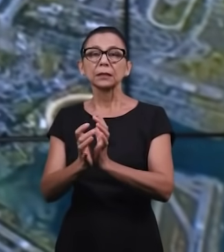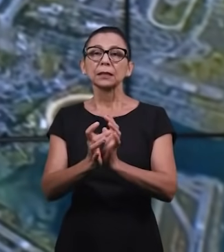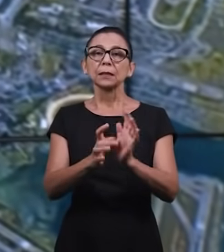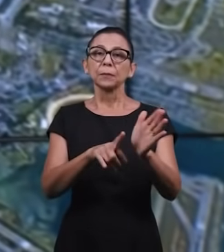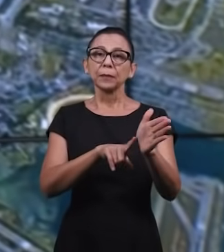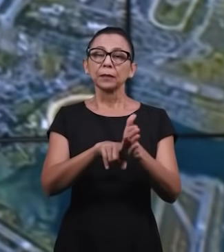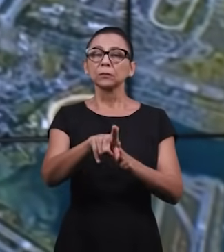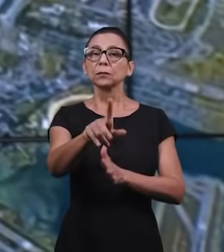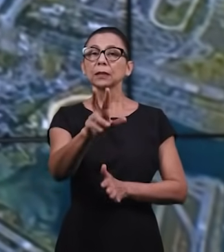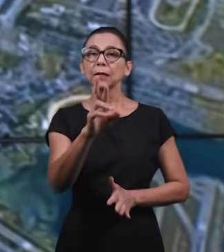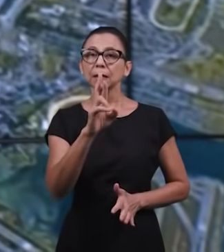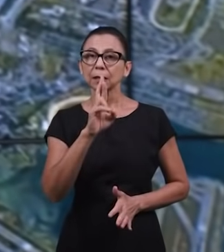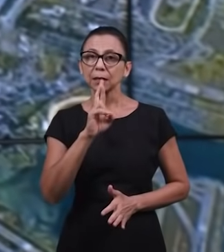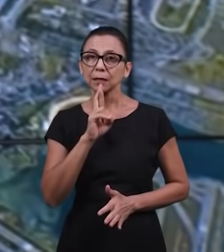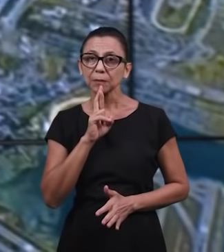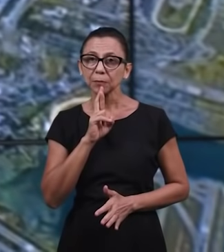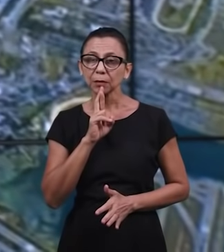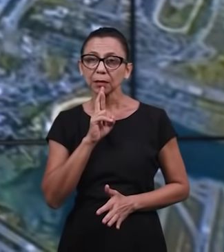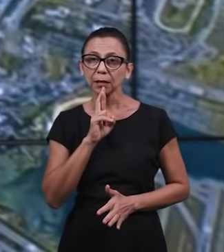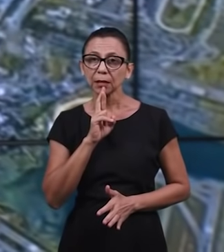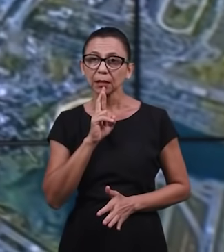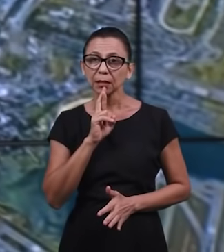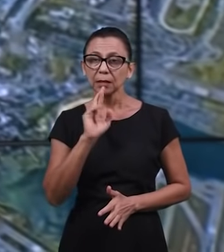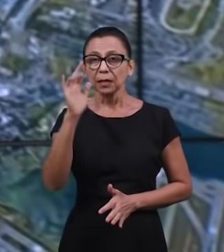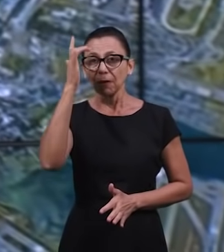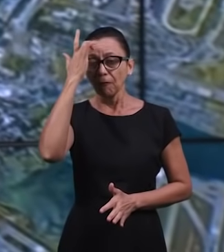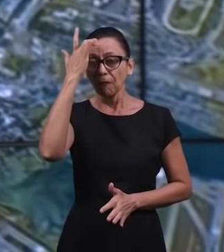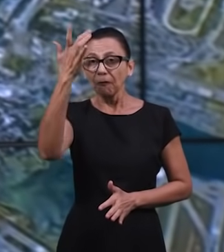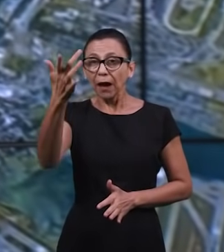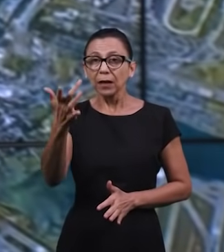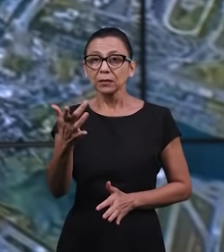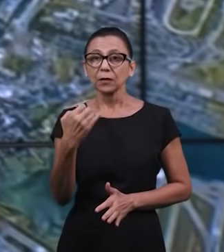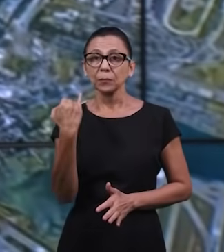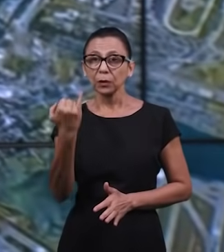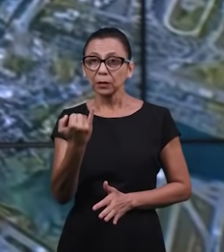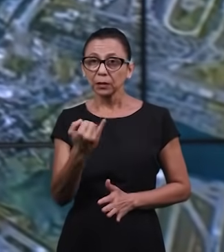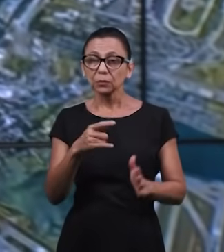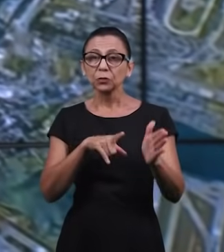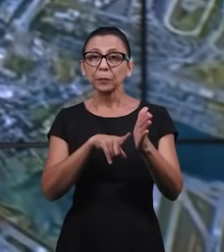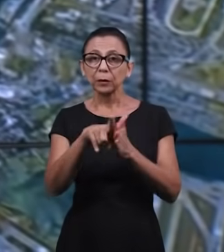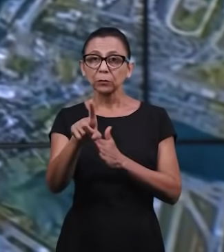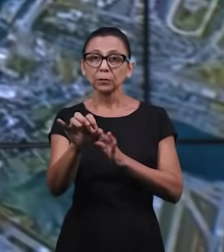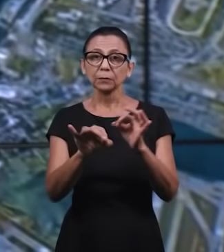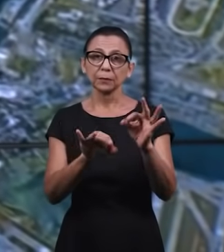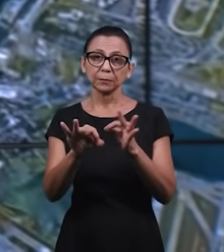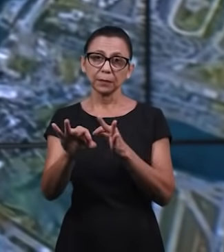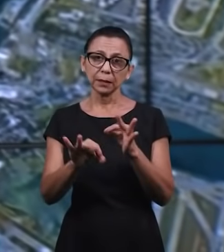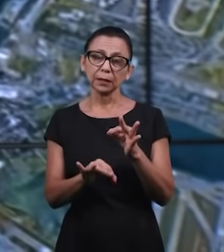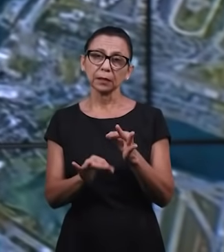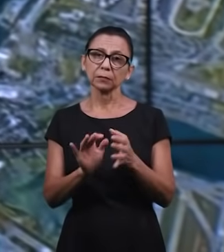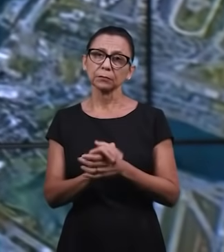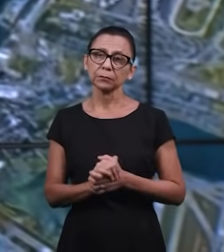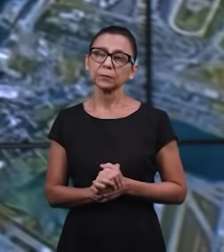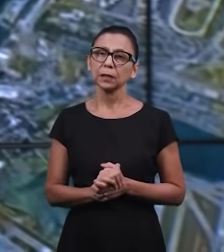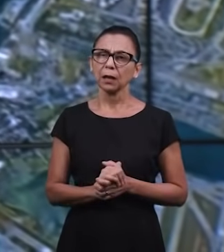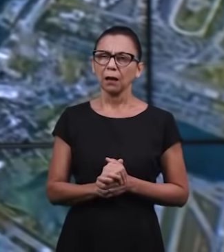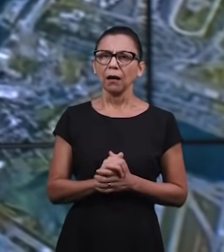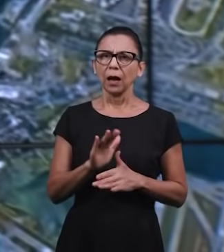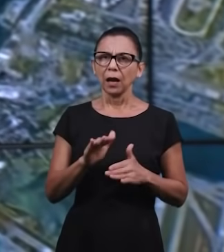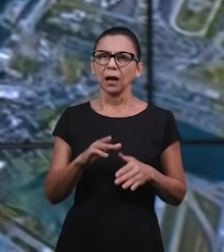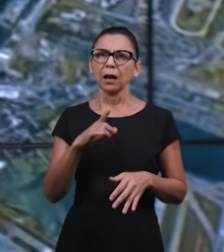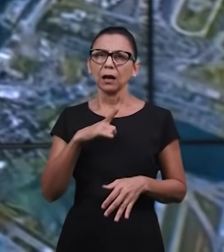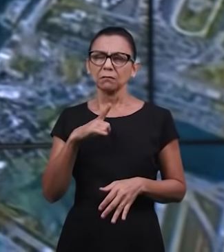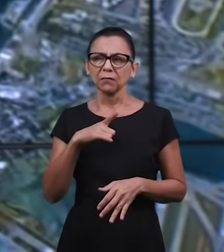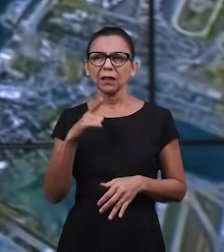refere exatamente à simplicidade da maneira de fazer as perguntas. É claro, pode existir alguma ou outra pergunta